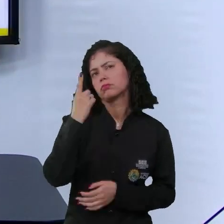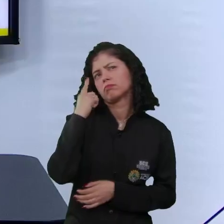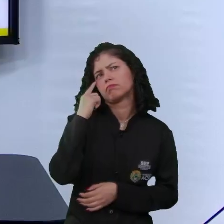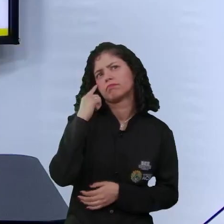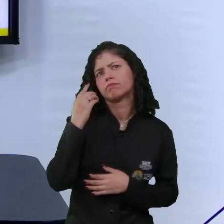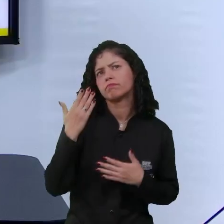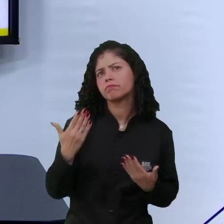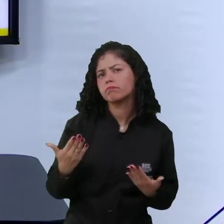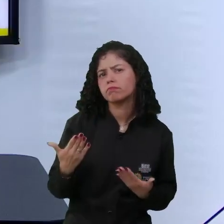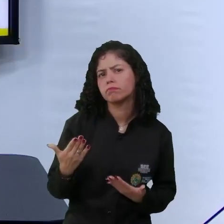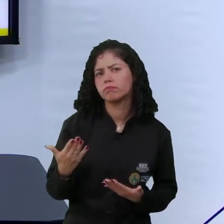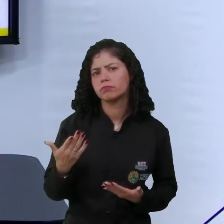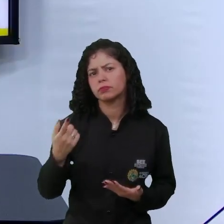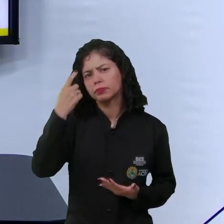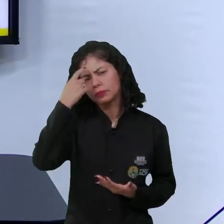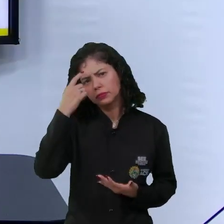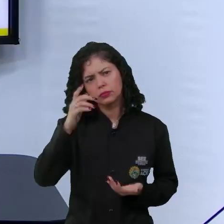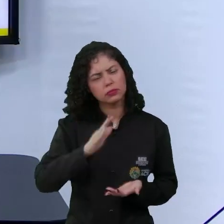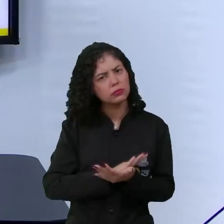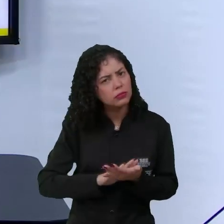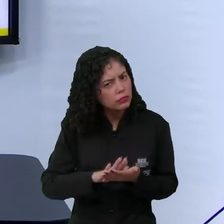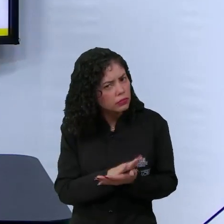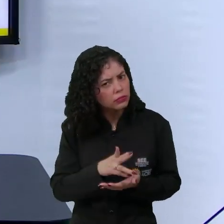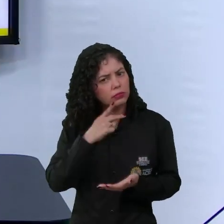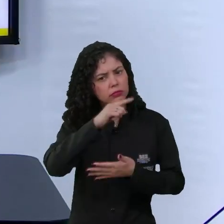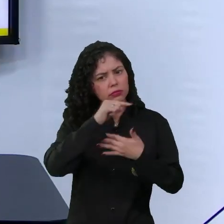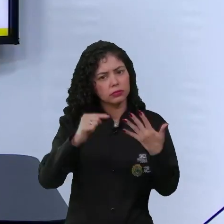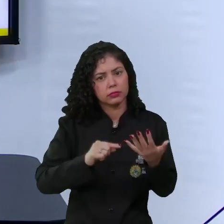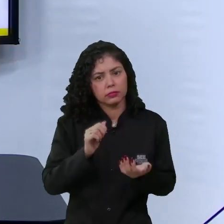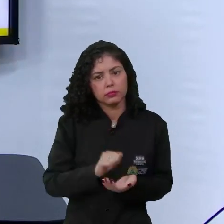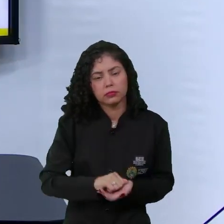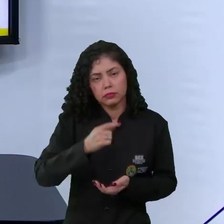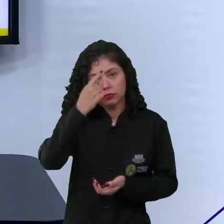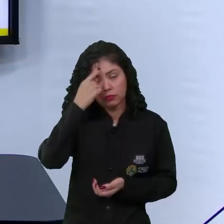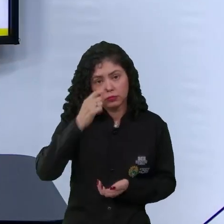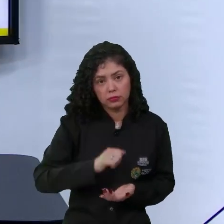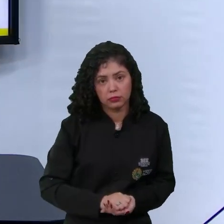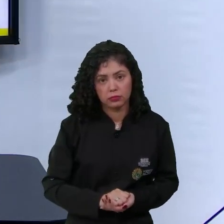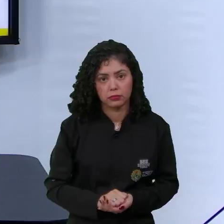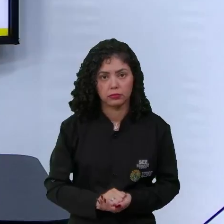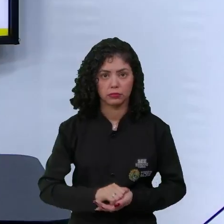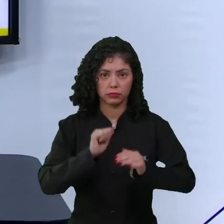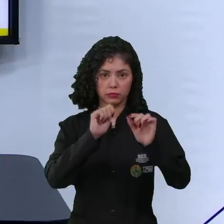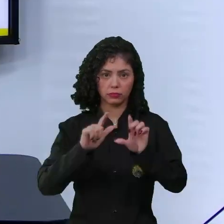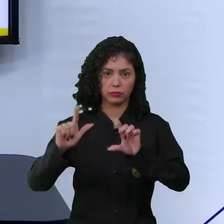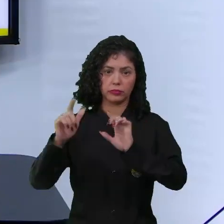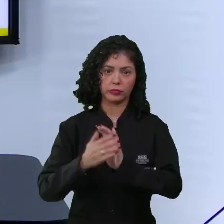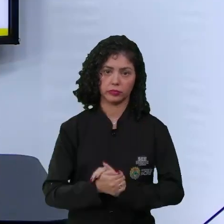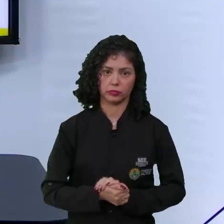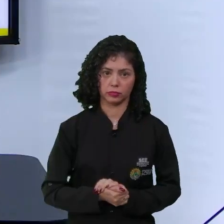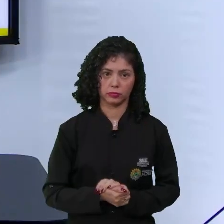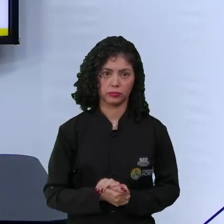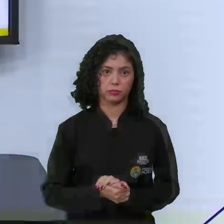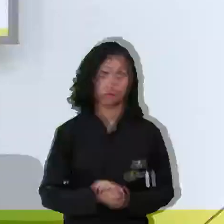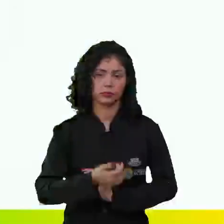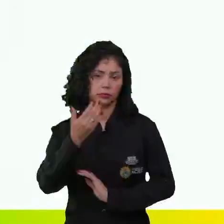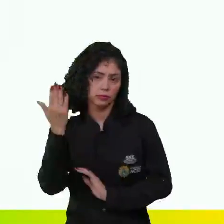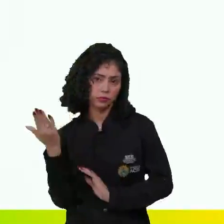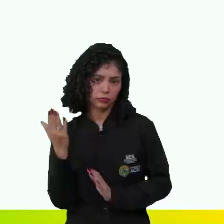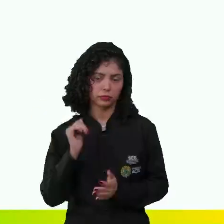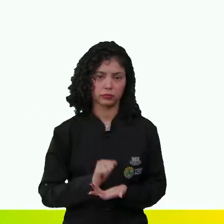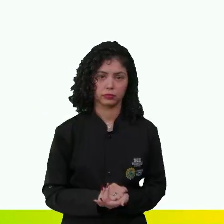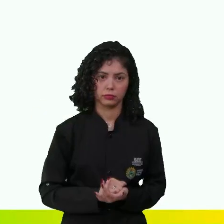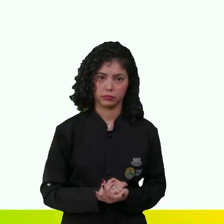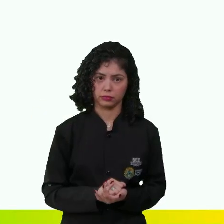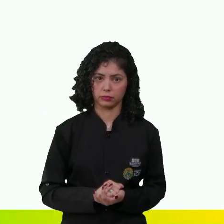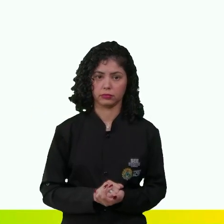eu não consigo pensar em nada, se eu falo desses tipos, não me vem nada em mente. Foca na tela, que se você não conseguir identificar nenhuma